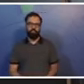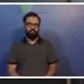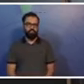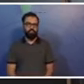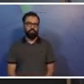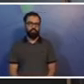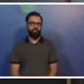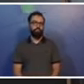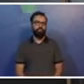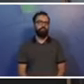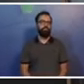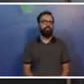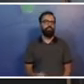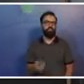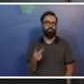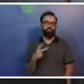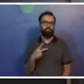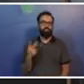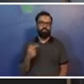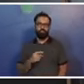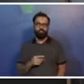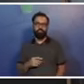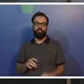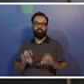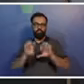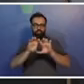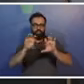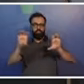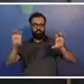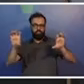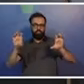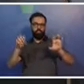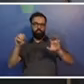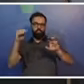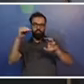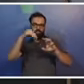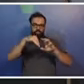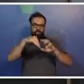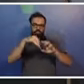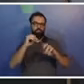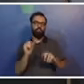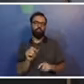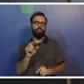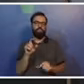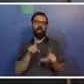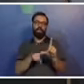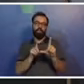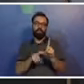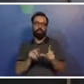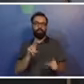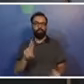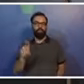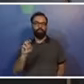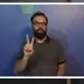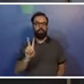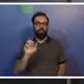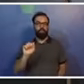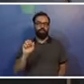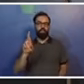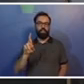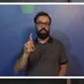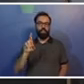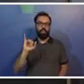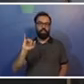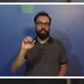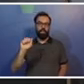Quando nós temos uma expressão, a letra se chama variável. Quando temos uma